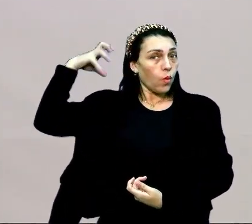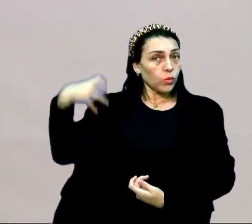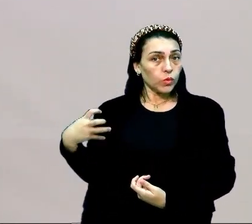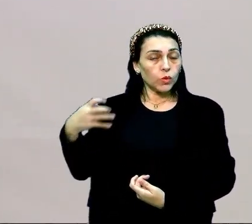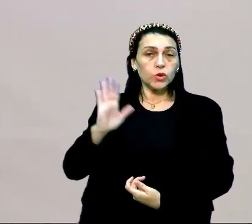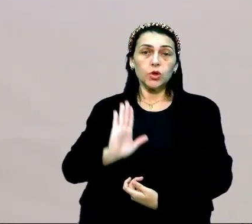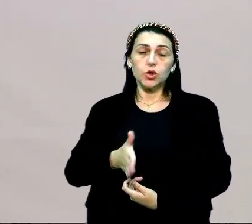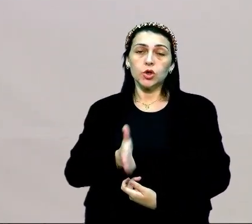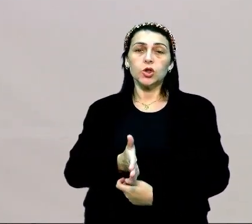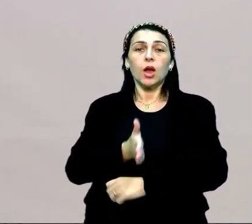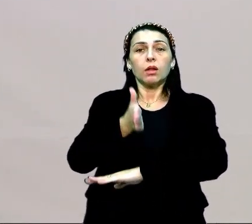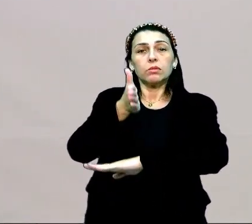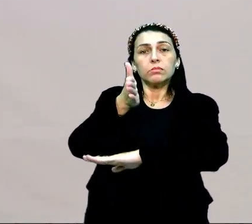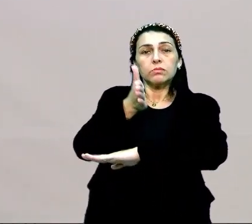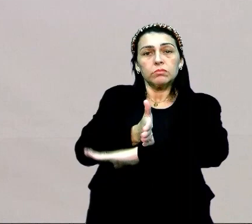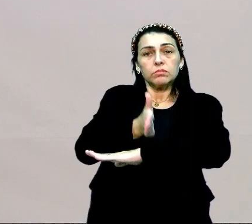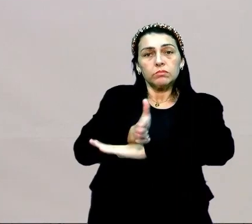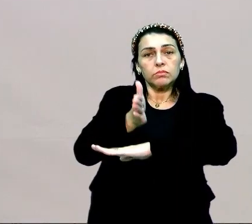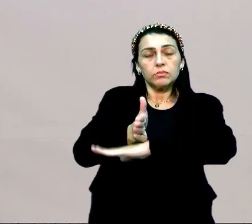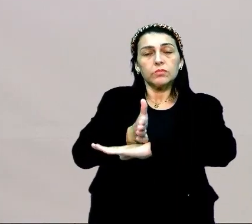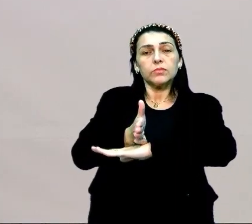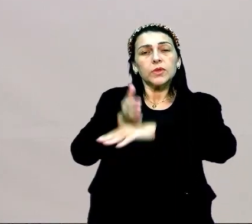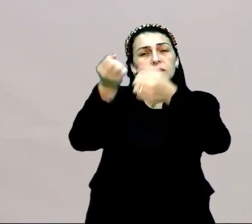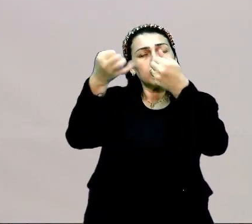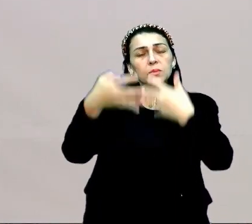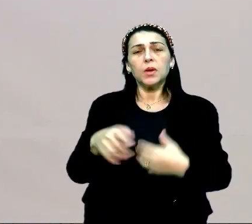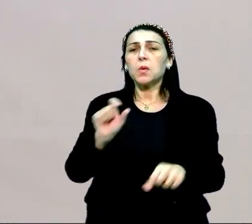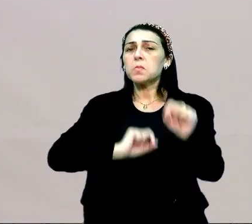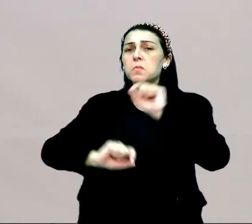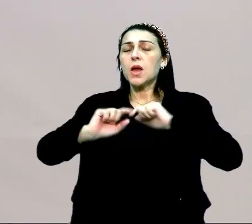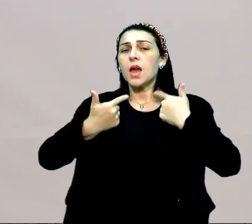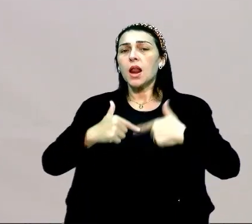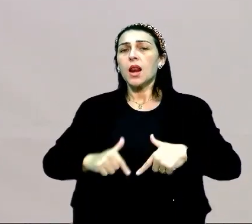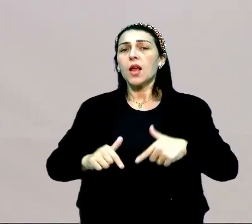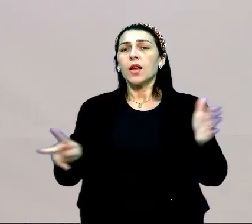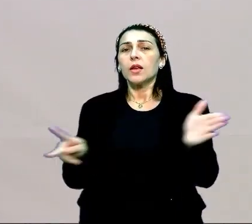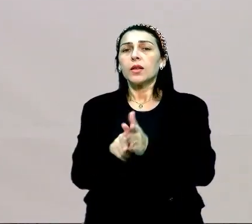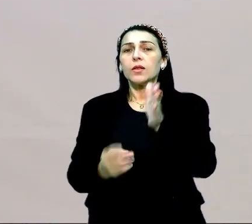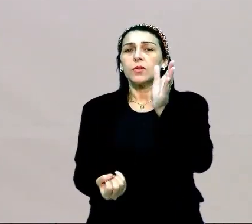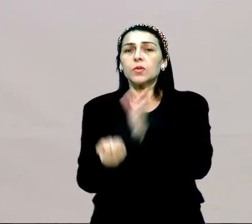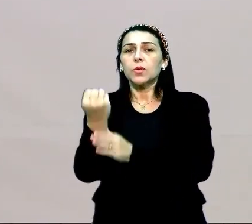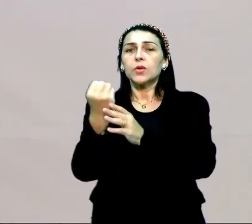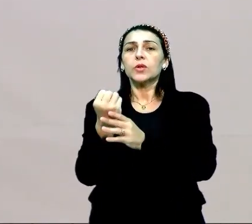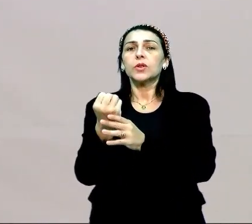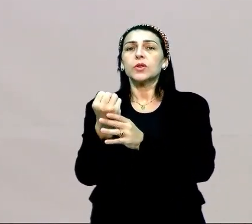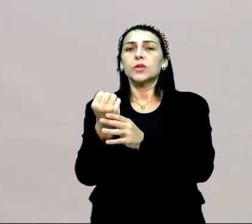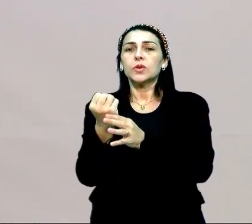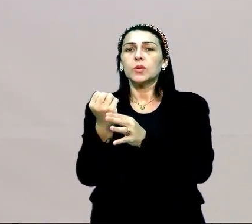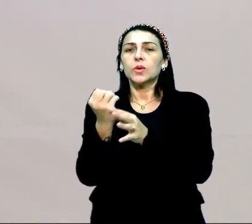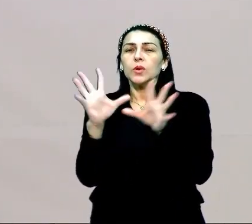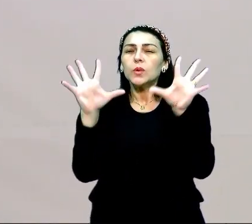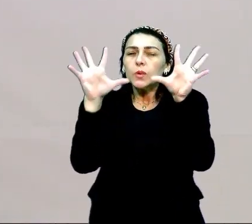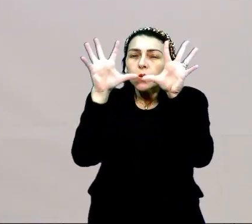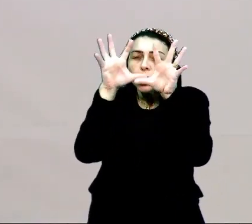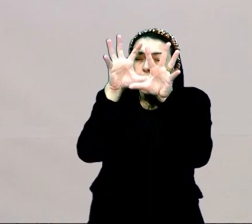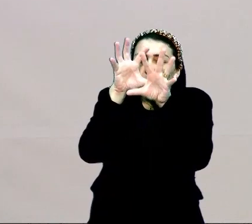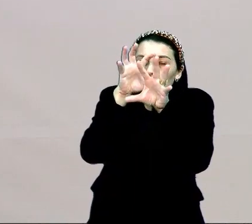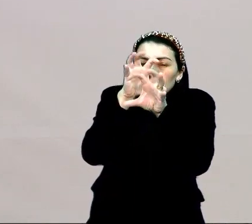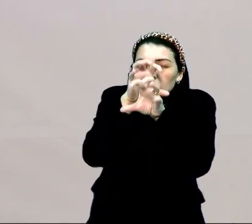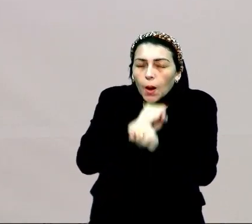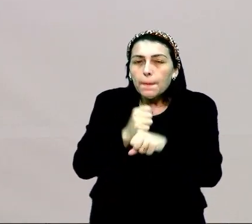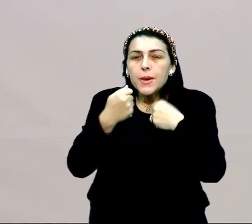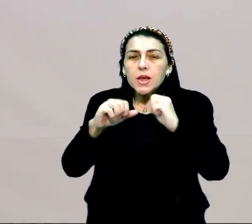na Idade Moderna, ele vai dizer que a linguagem nasceu do escuro. A gente precisava se comunicar